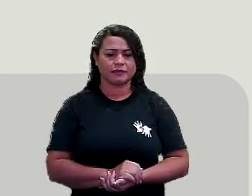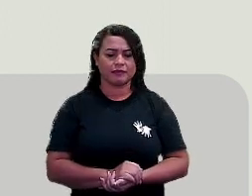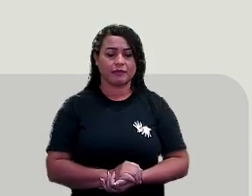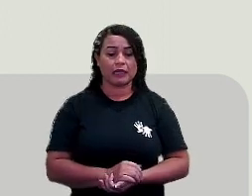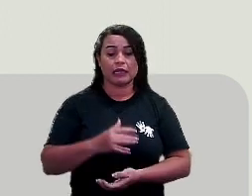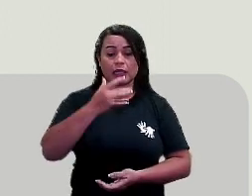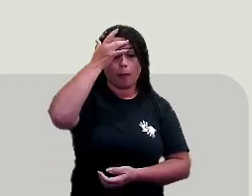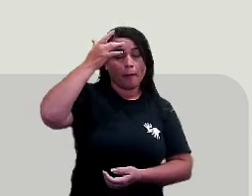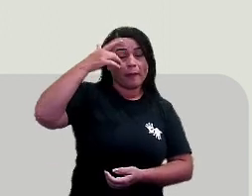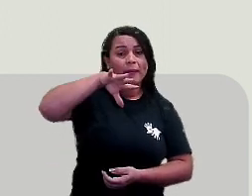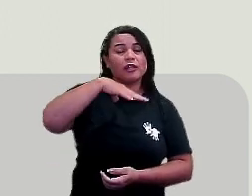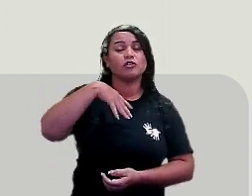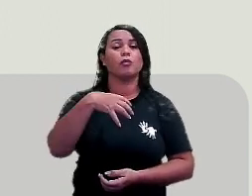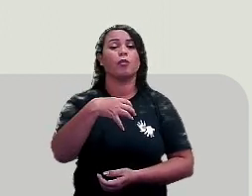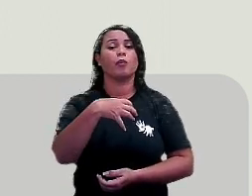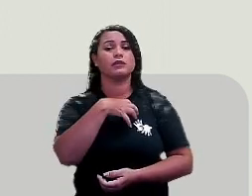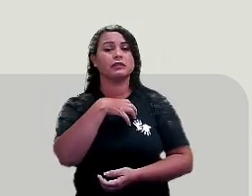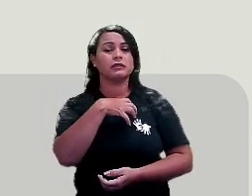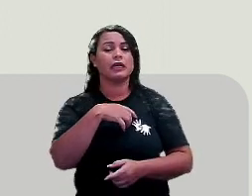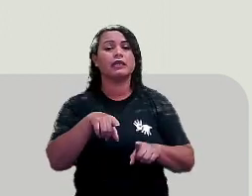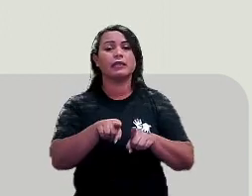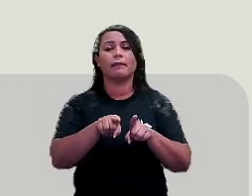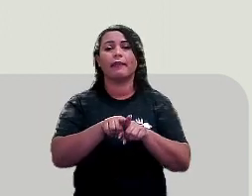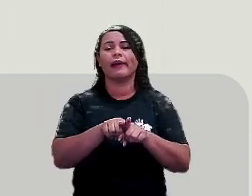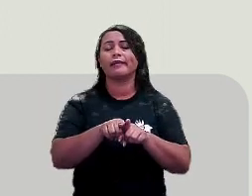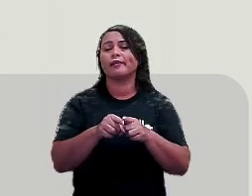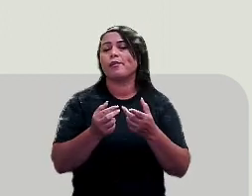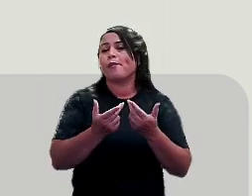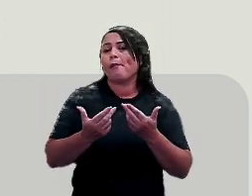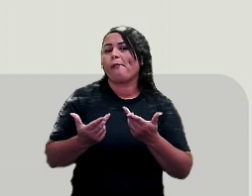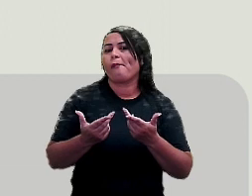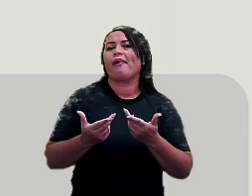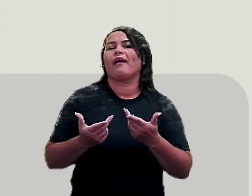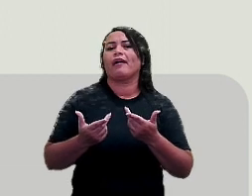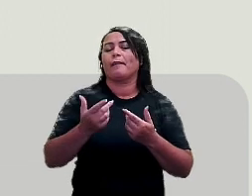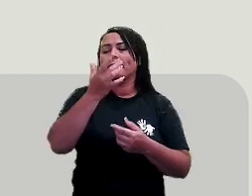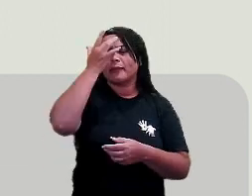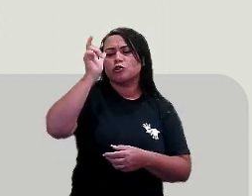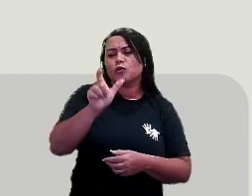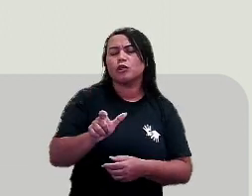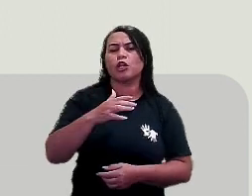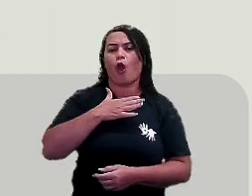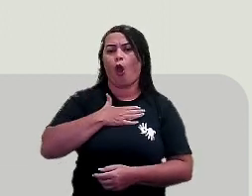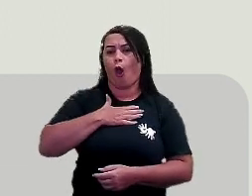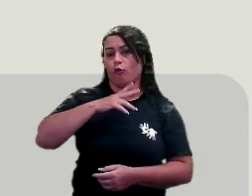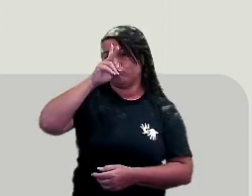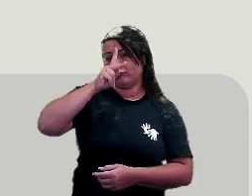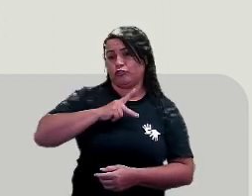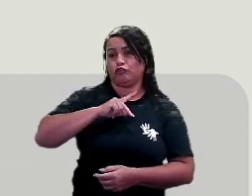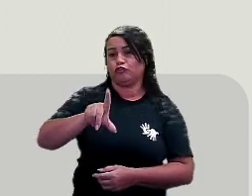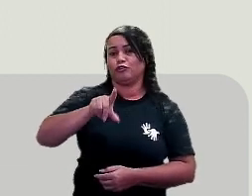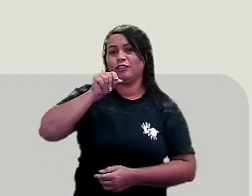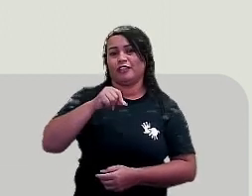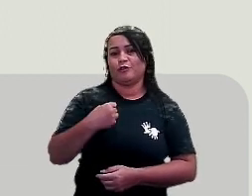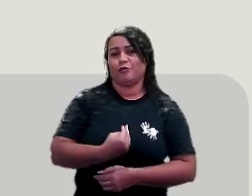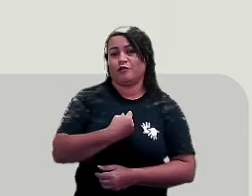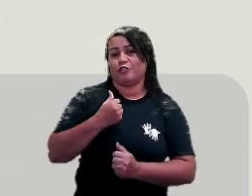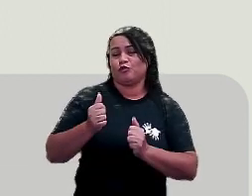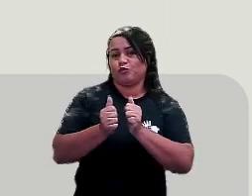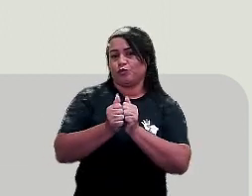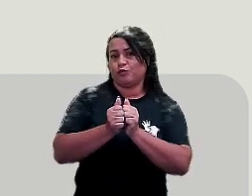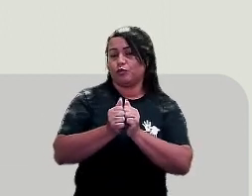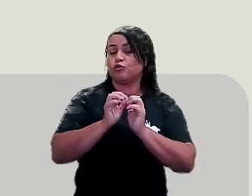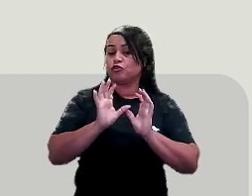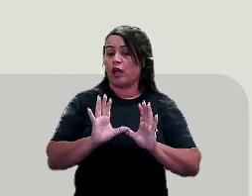São pessoas que possuem uma ligação a partir de sentimentos. São pessoas que vocês escolheram a conviver. Já grupos